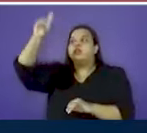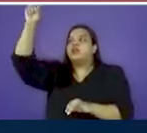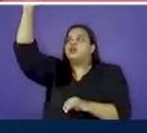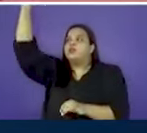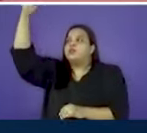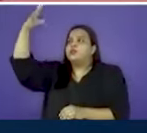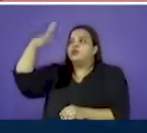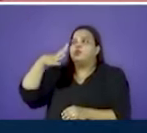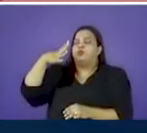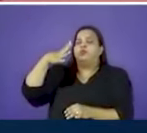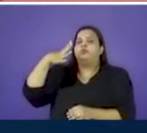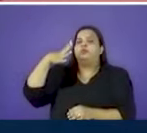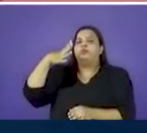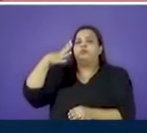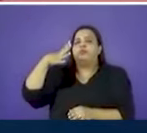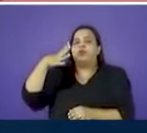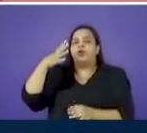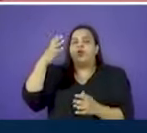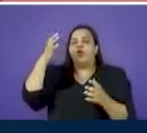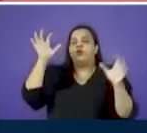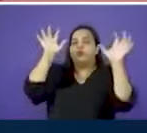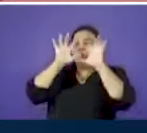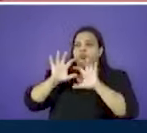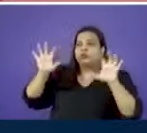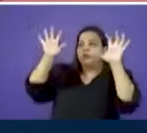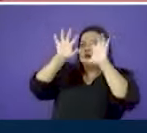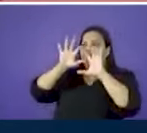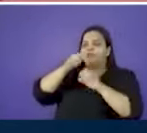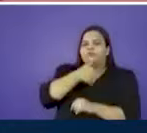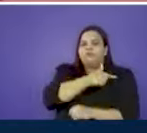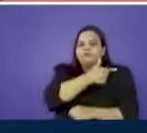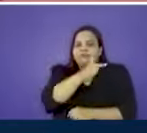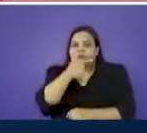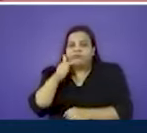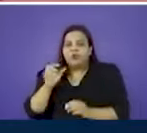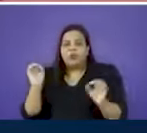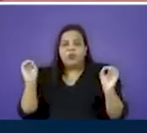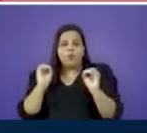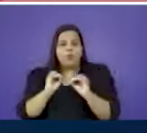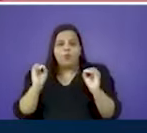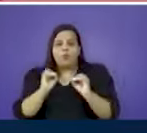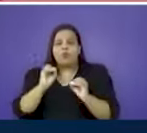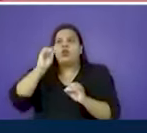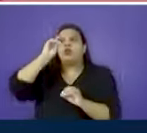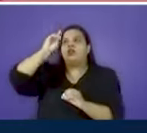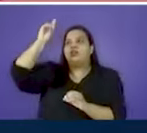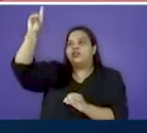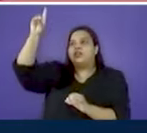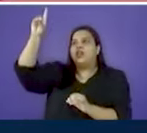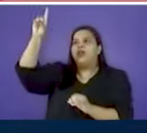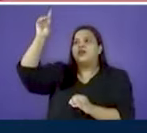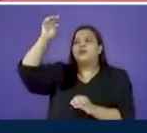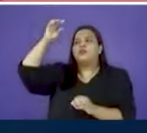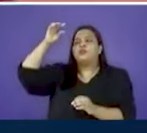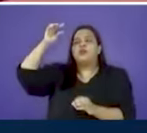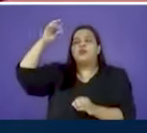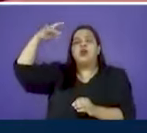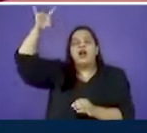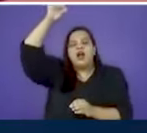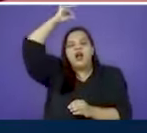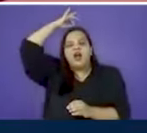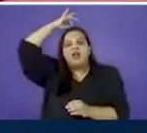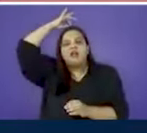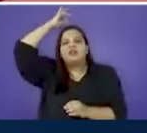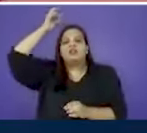não há nele treva nenhuma. Deus é luz, Deus é santo, nele não há pecado, nele não há trevas.